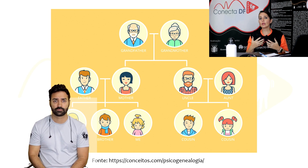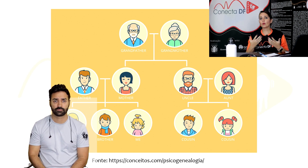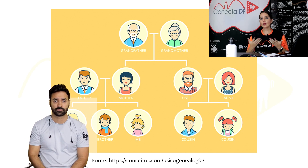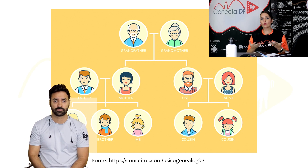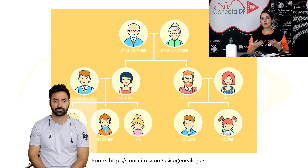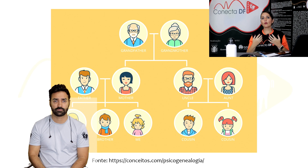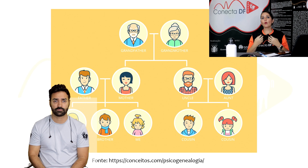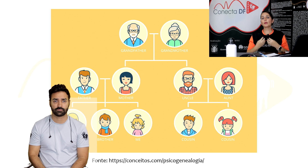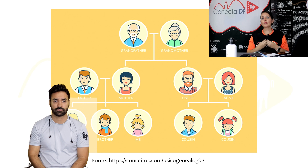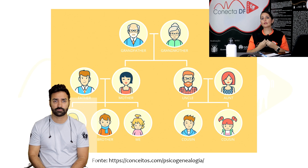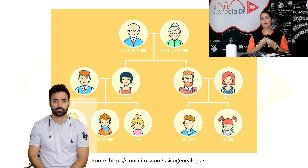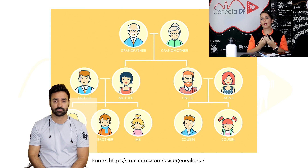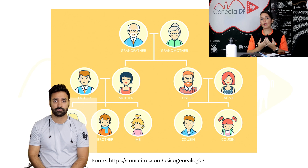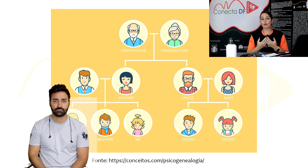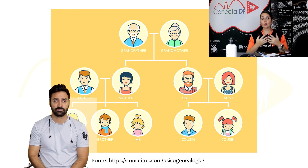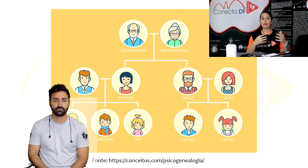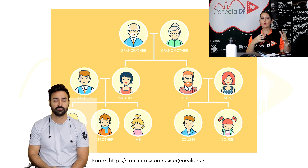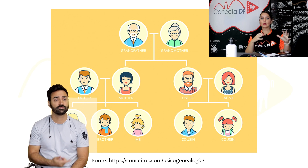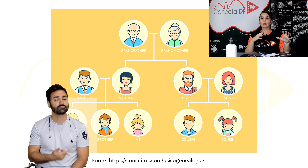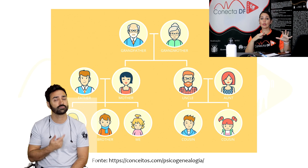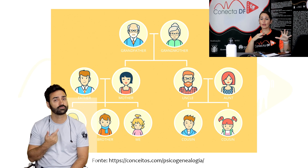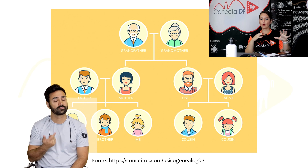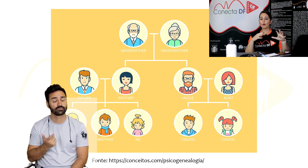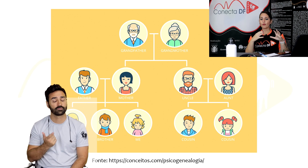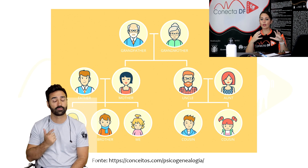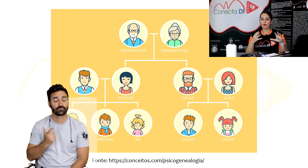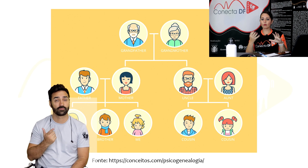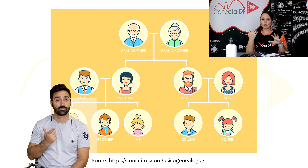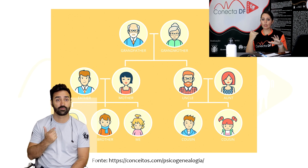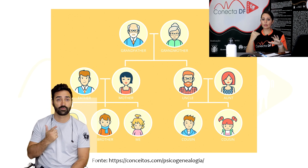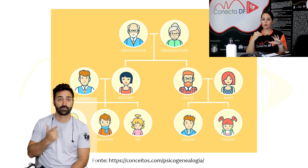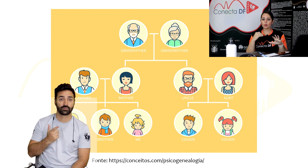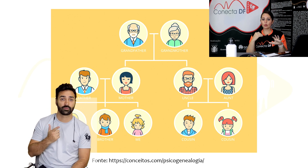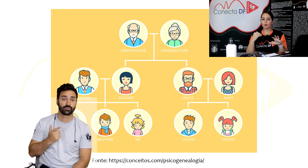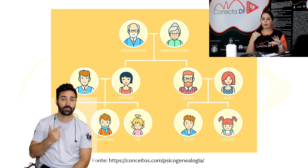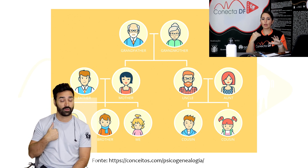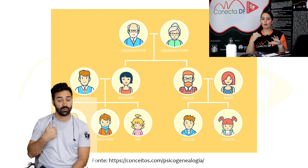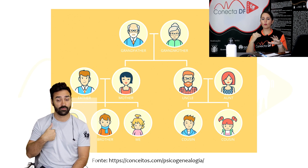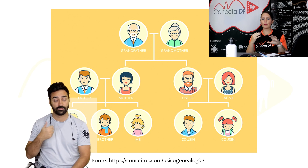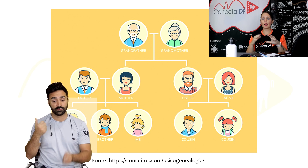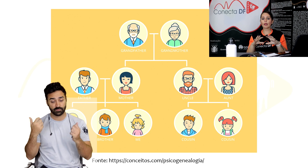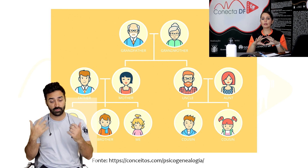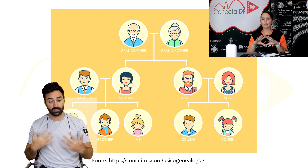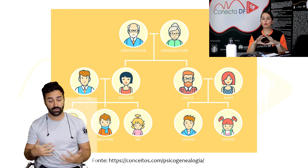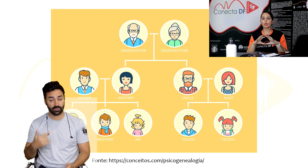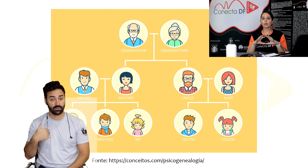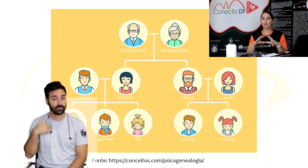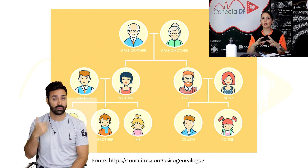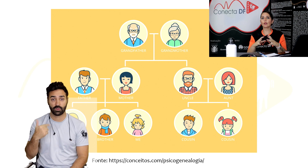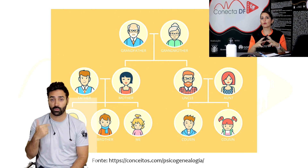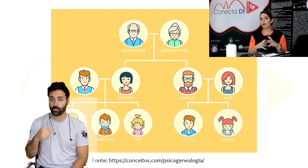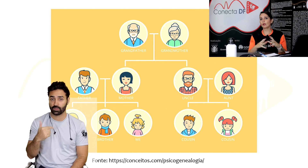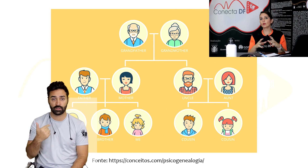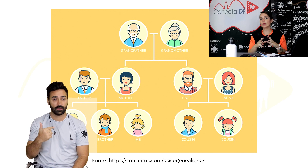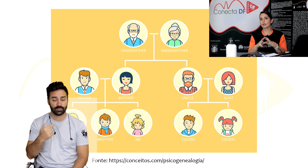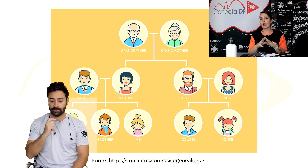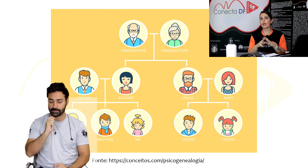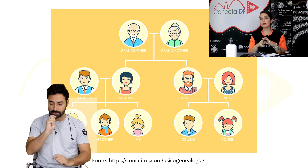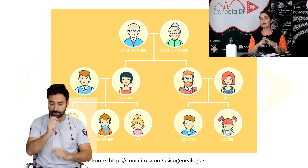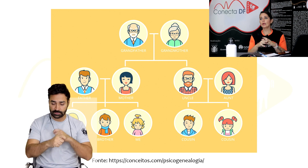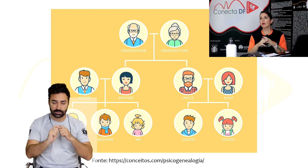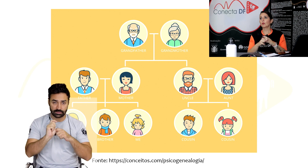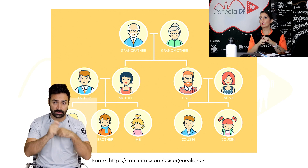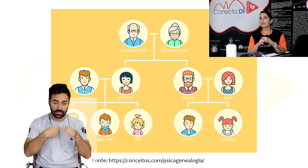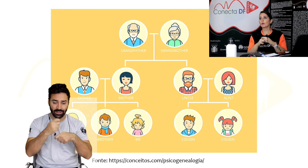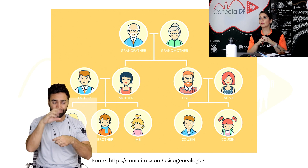que situações que eu vou precisar marcar? Nós temos, como eu falei para vocês, a gente não tem uma marcação de gênero na língua de